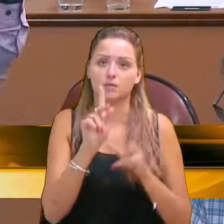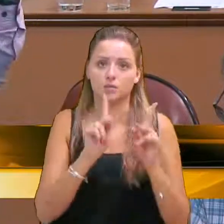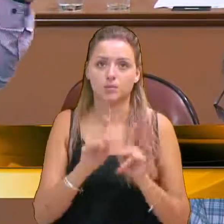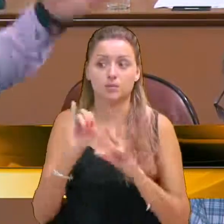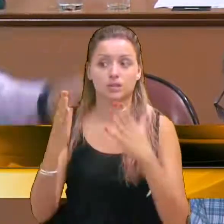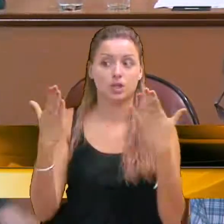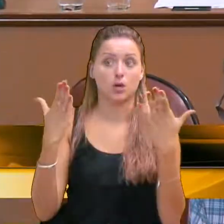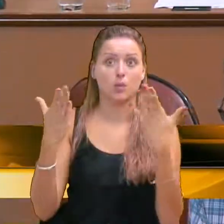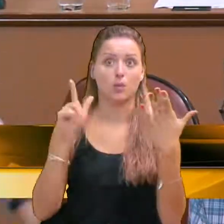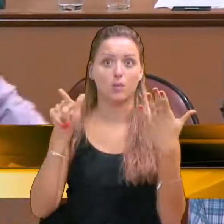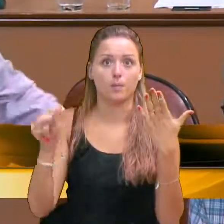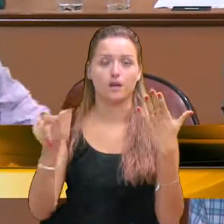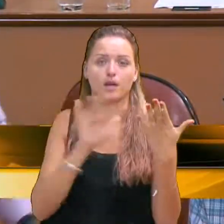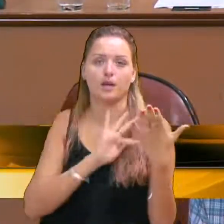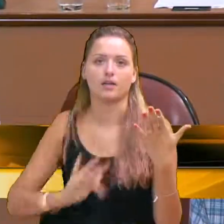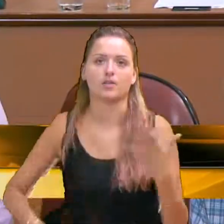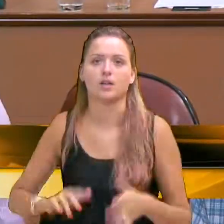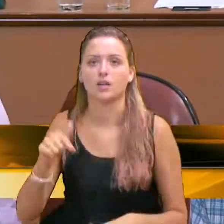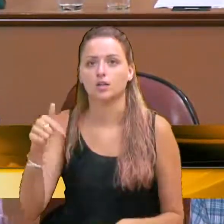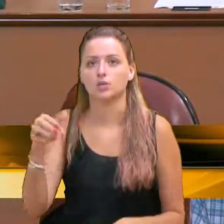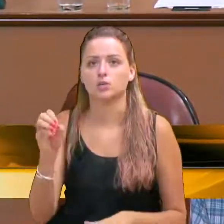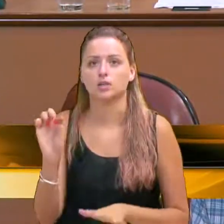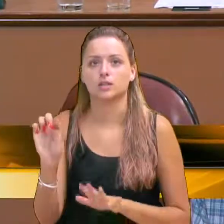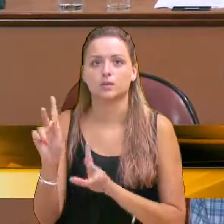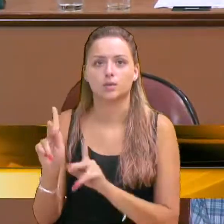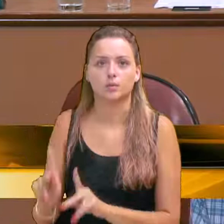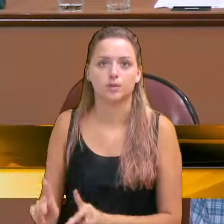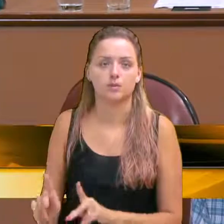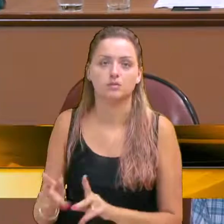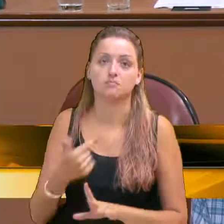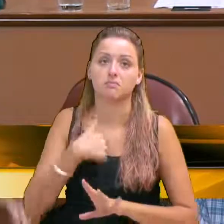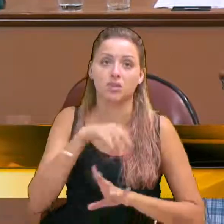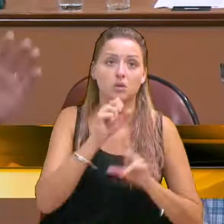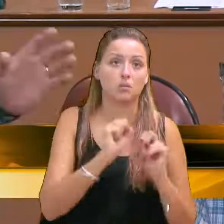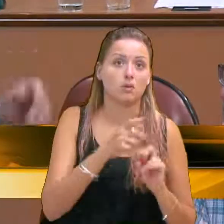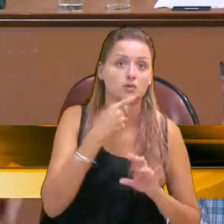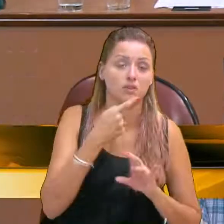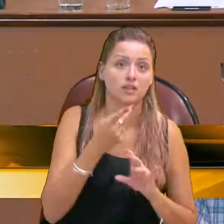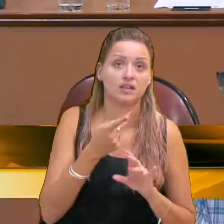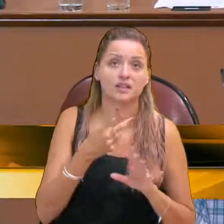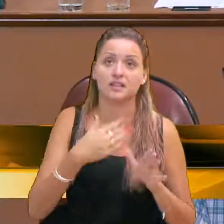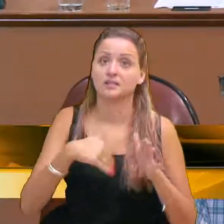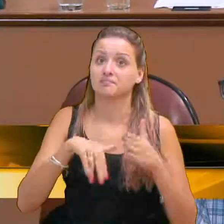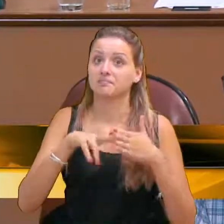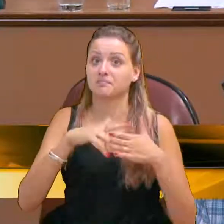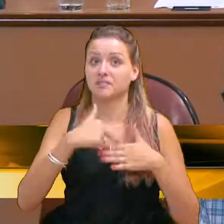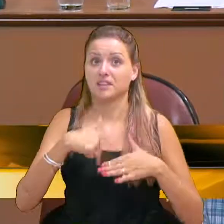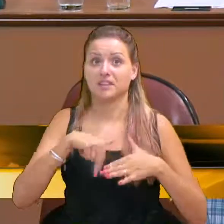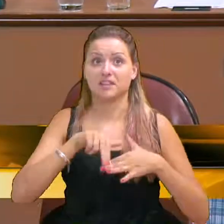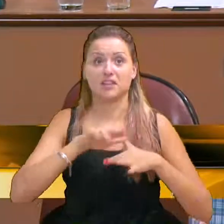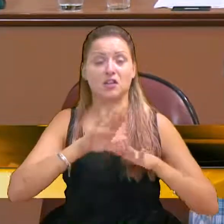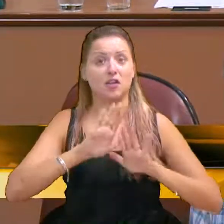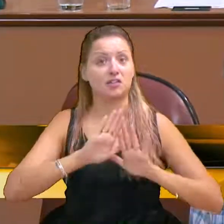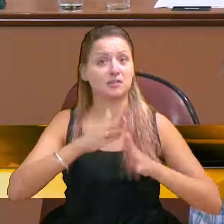comparativo com o município de uns 70 mil habitantes, posso dizer que estamos levando de goleada que nem o Brasil e a